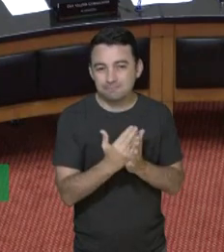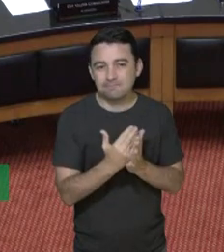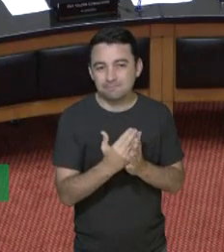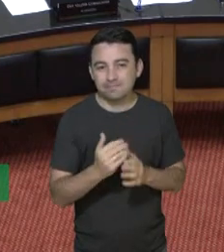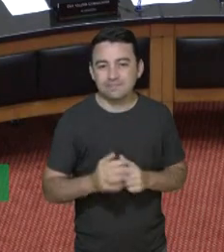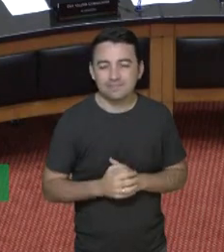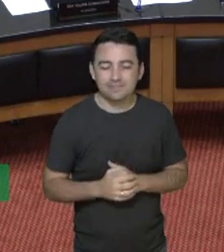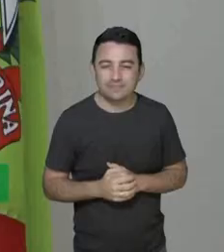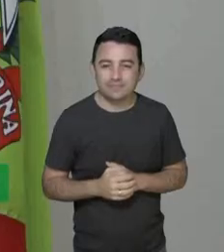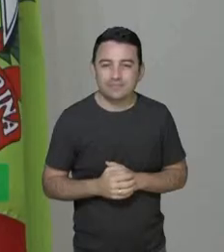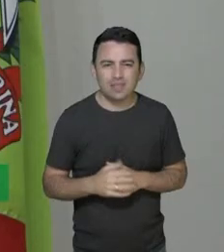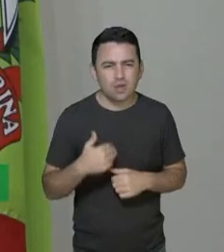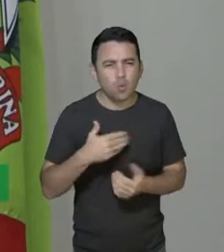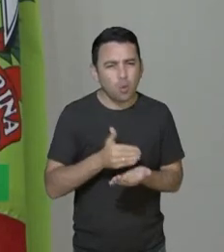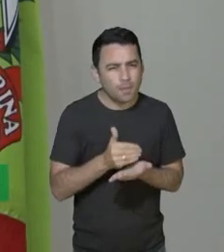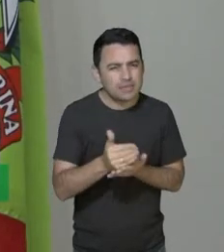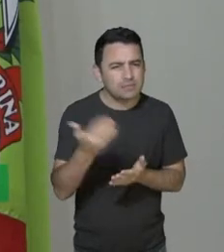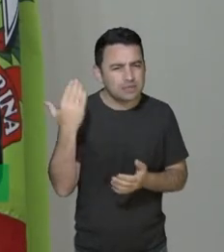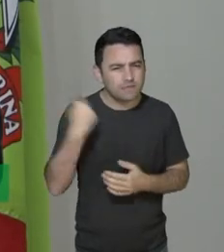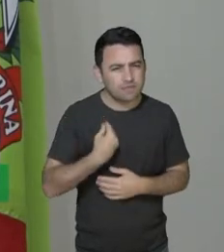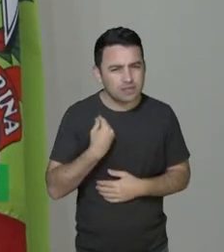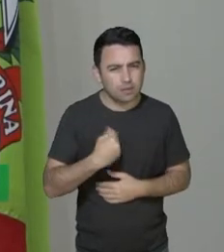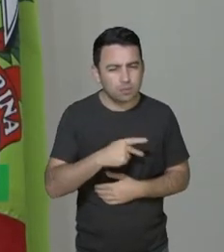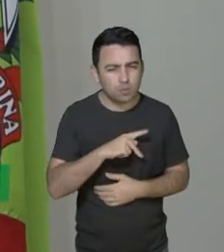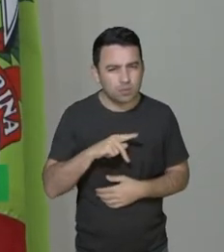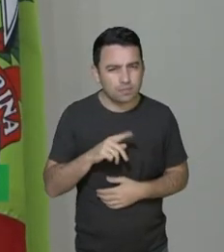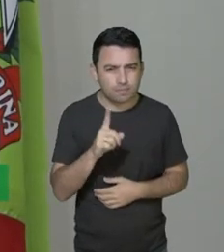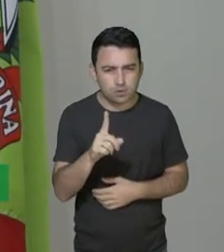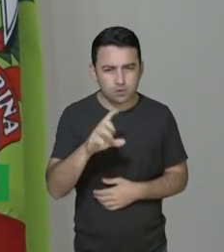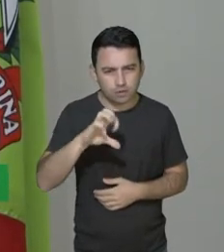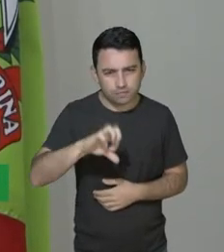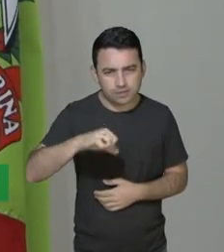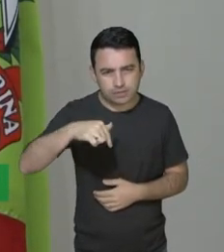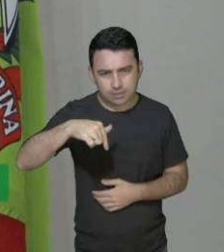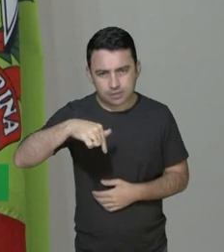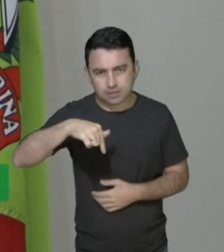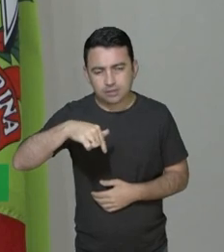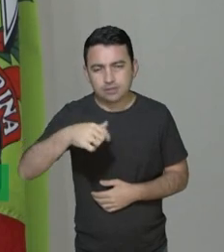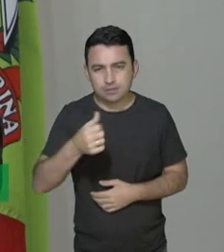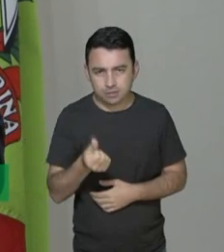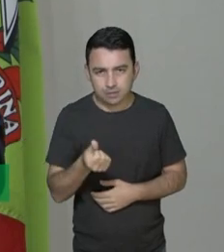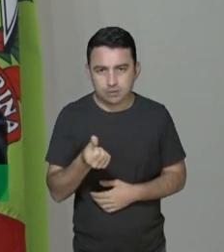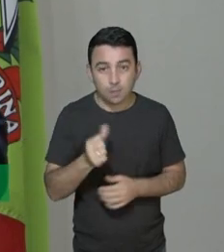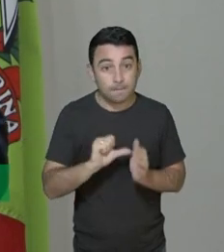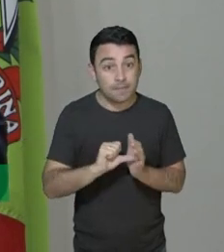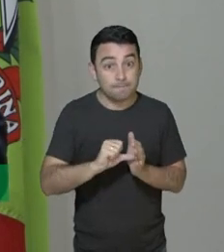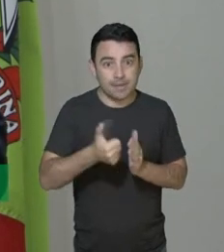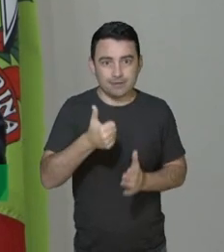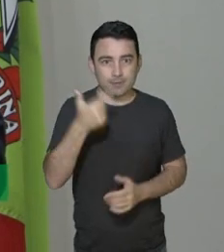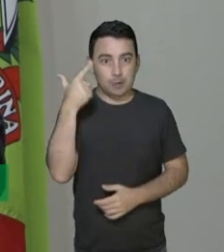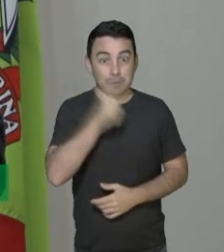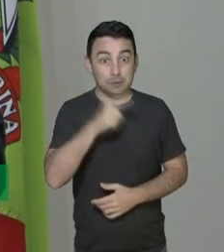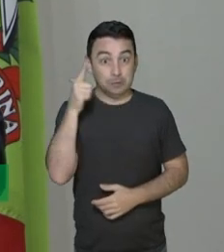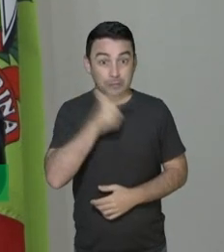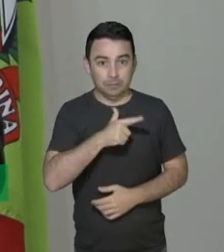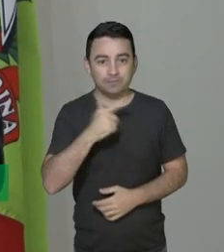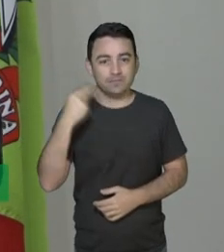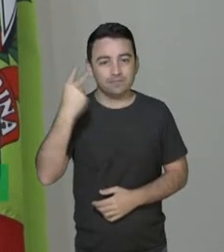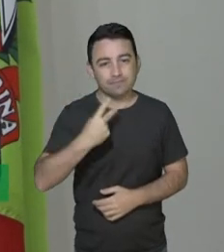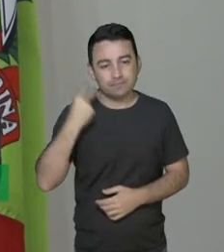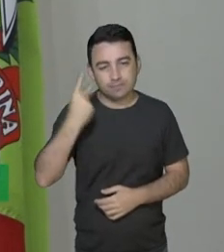Eu comecei na vida pública como vereador em 1976, primeiro mandato de vereador